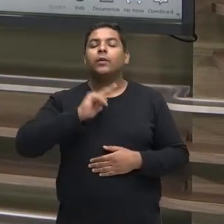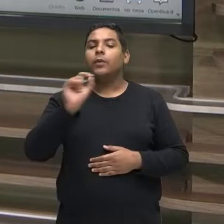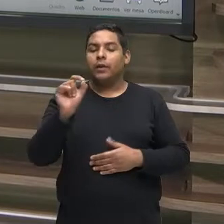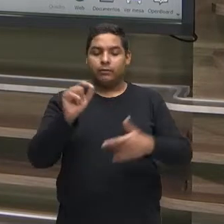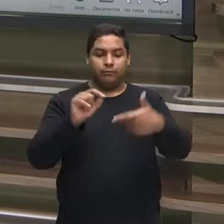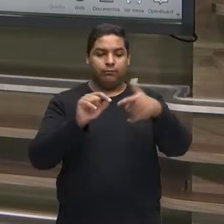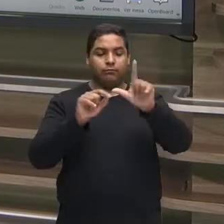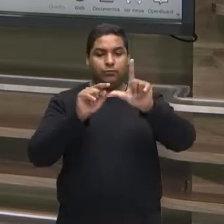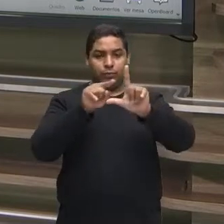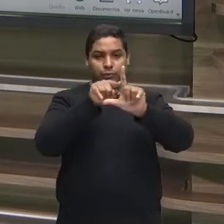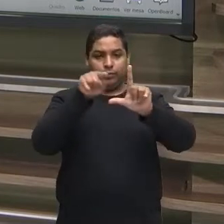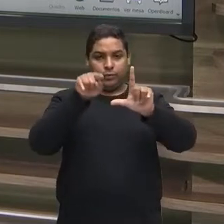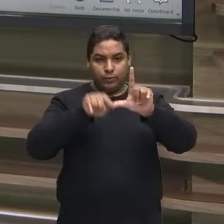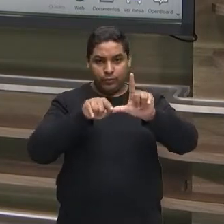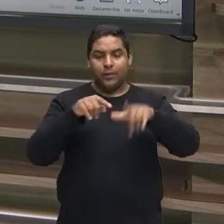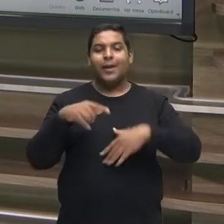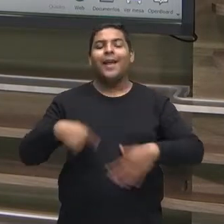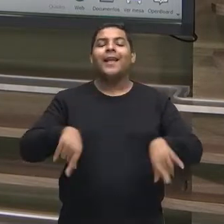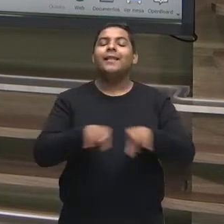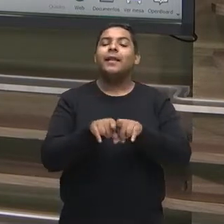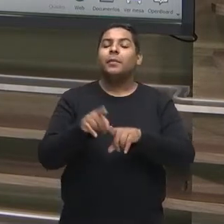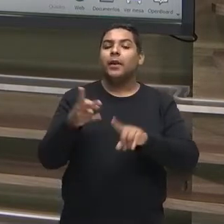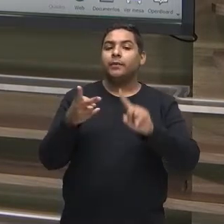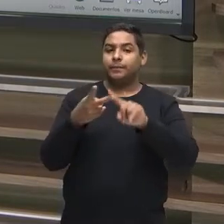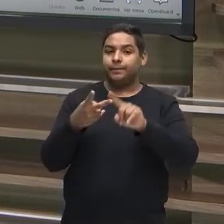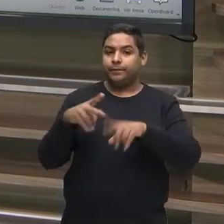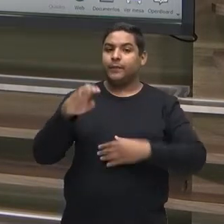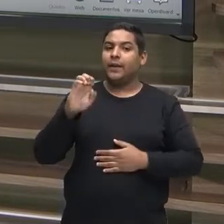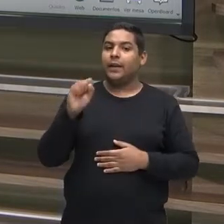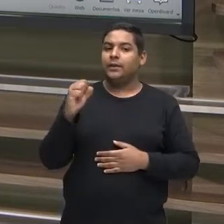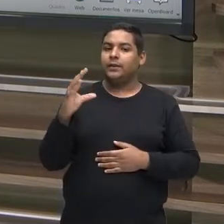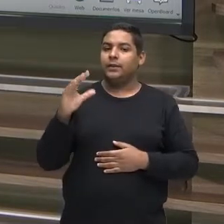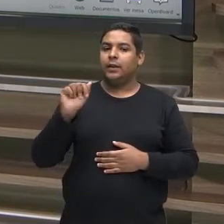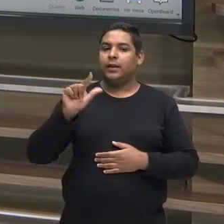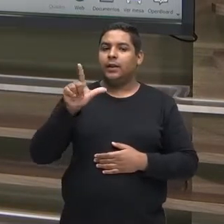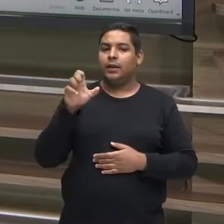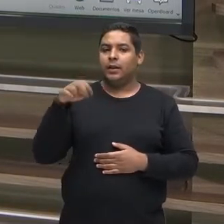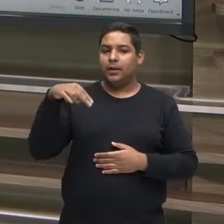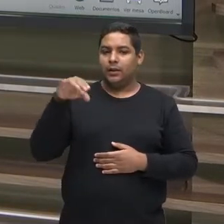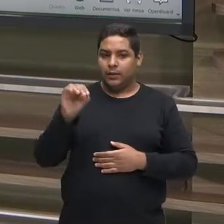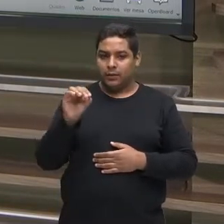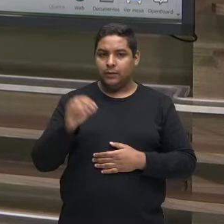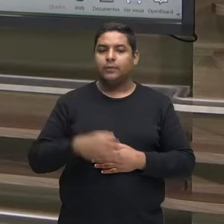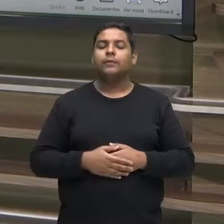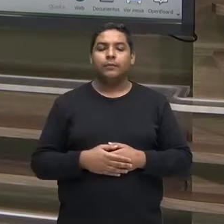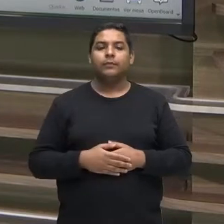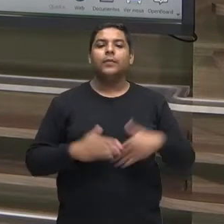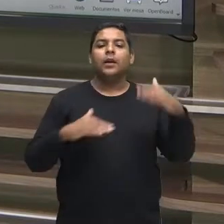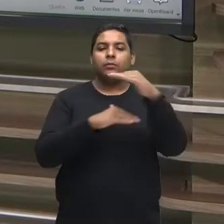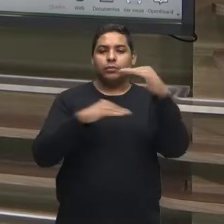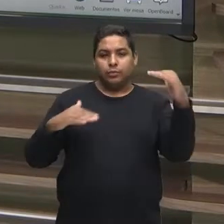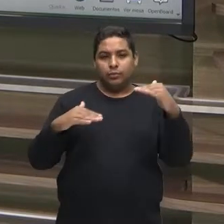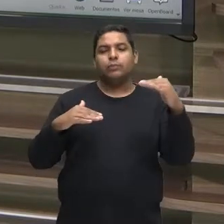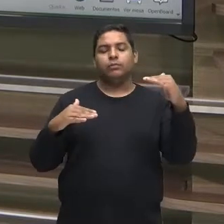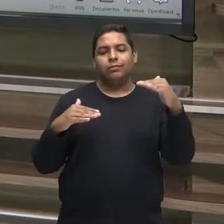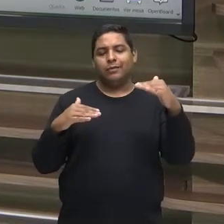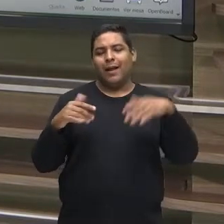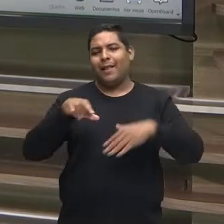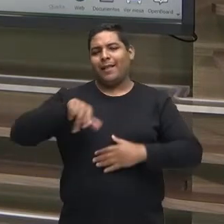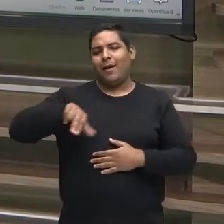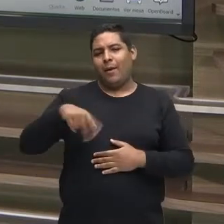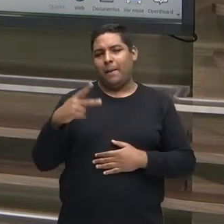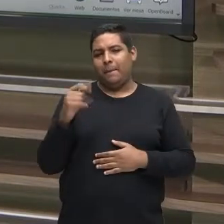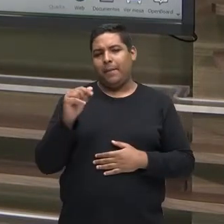E nós temos o escaleno, onde os lados não paralelos em relação a todos os outros, claro,